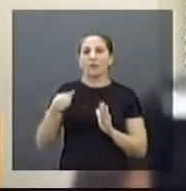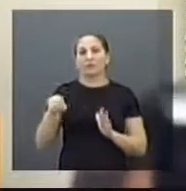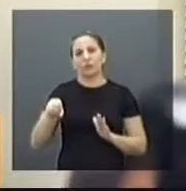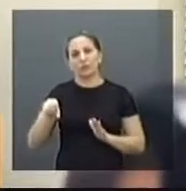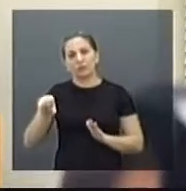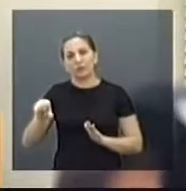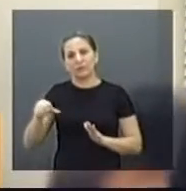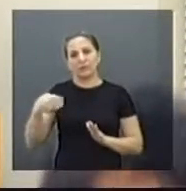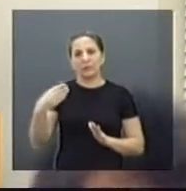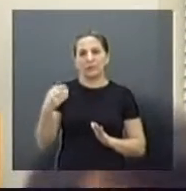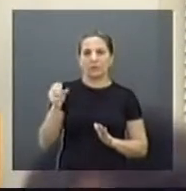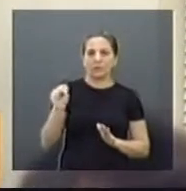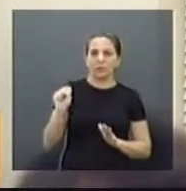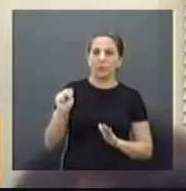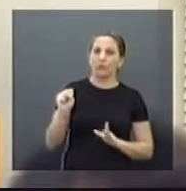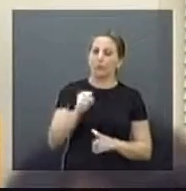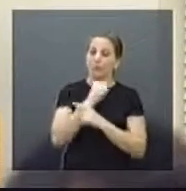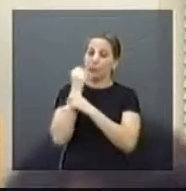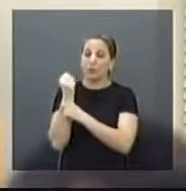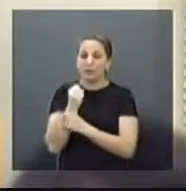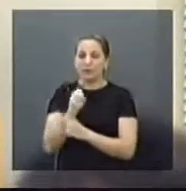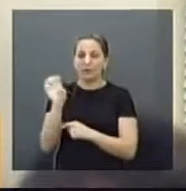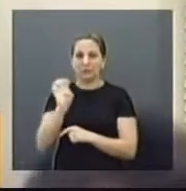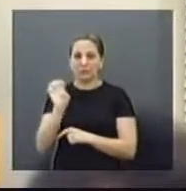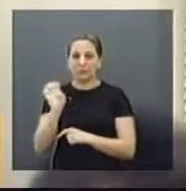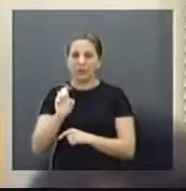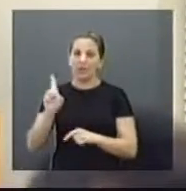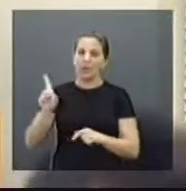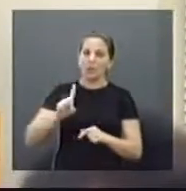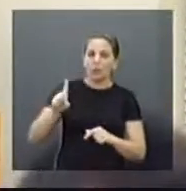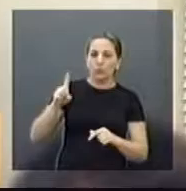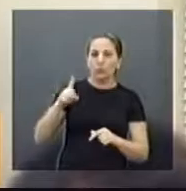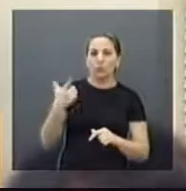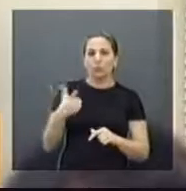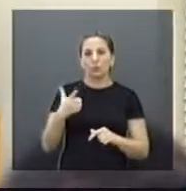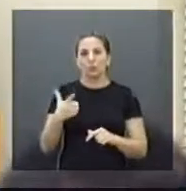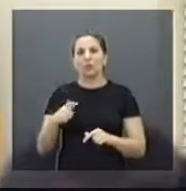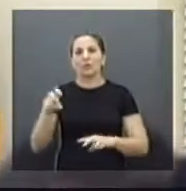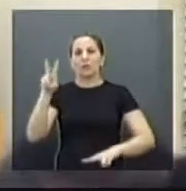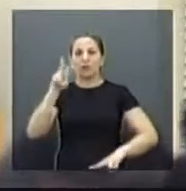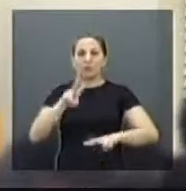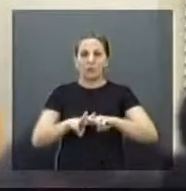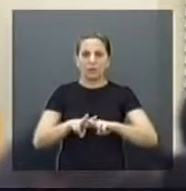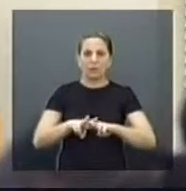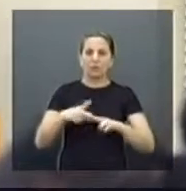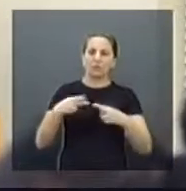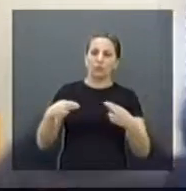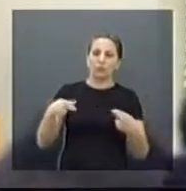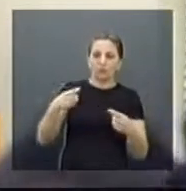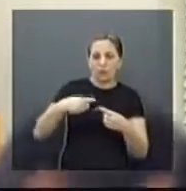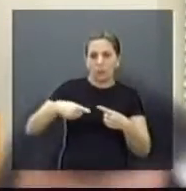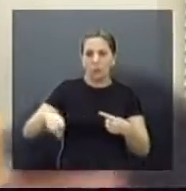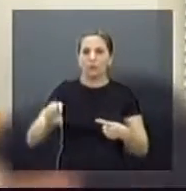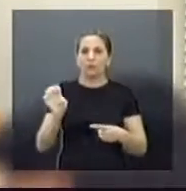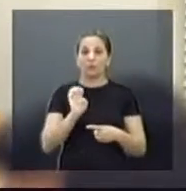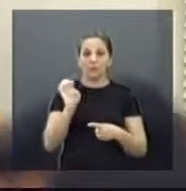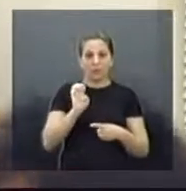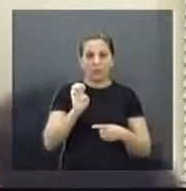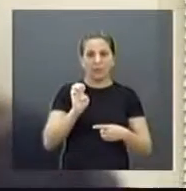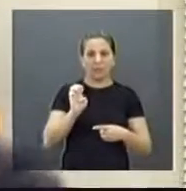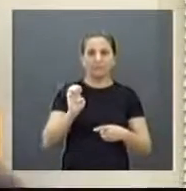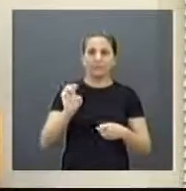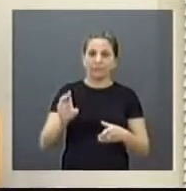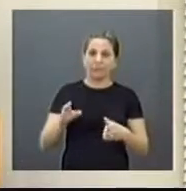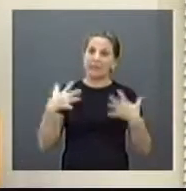uma lei protetiva ela não finaliza o ato homofóbico e à homofobia ela começa